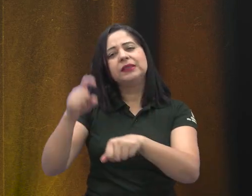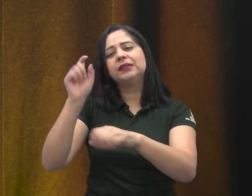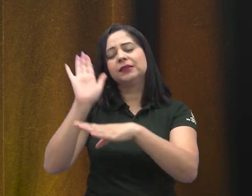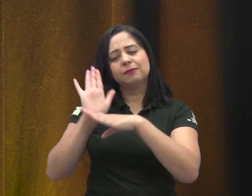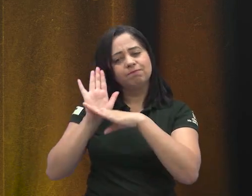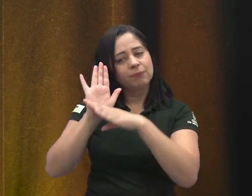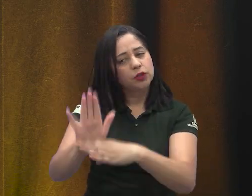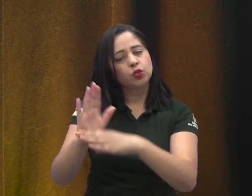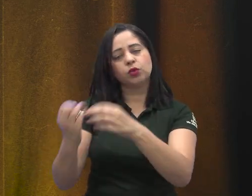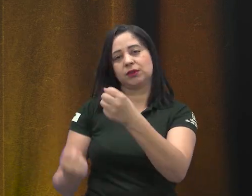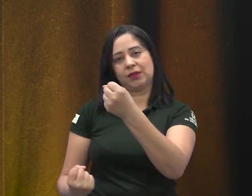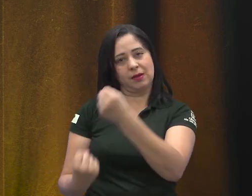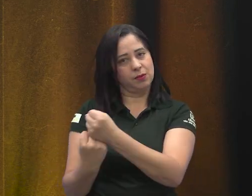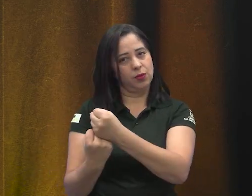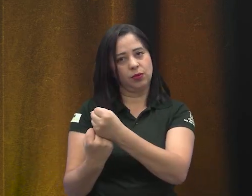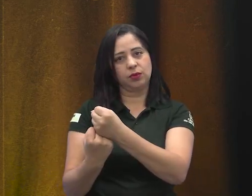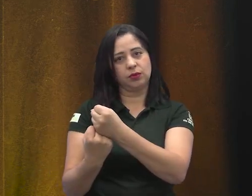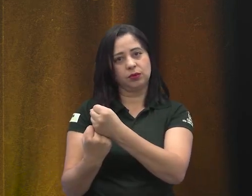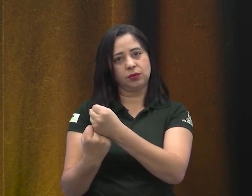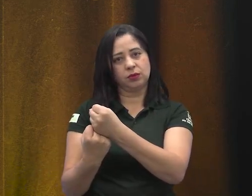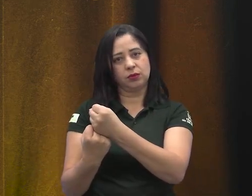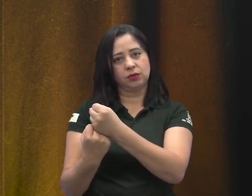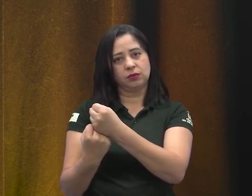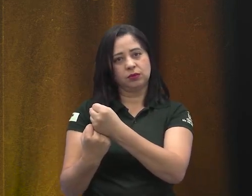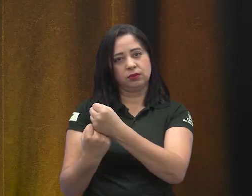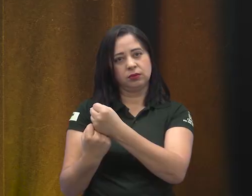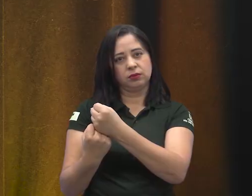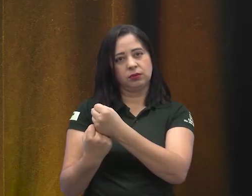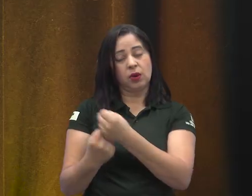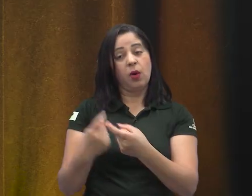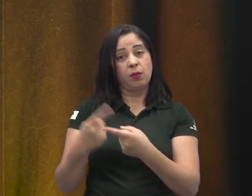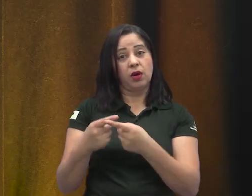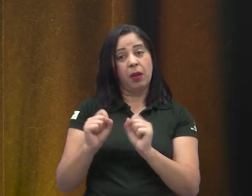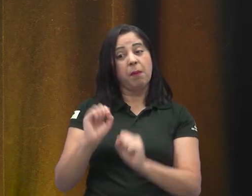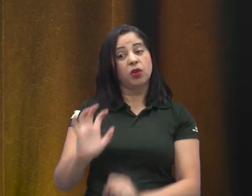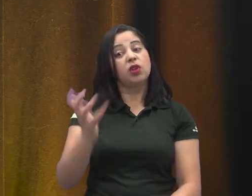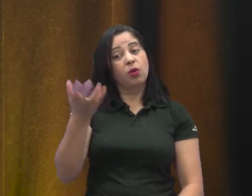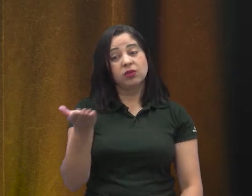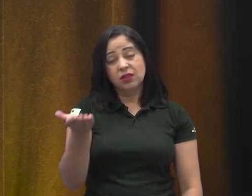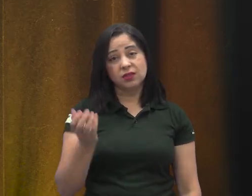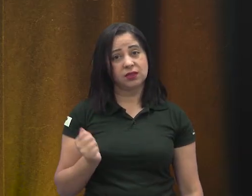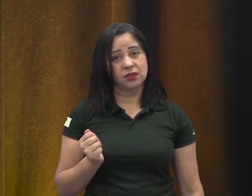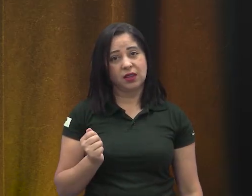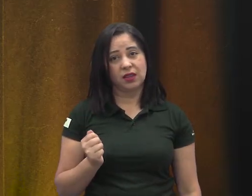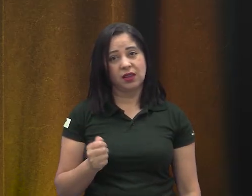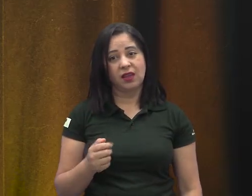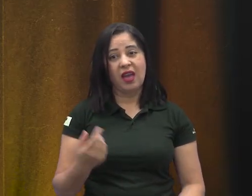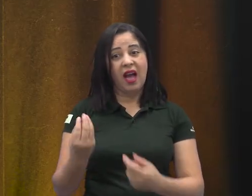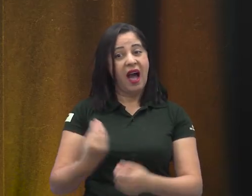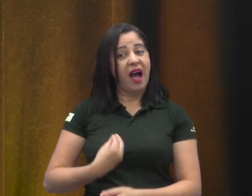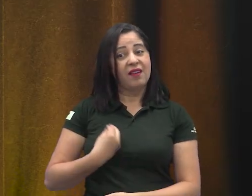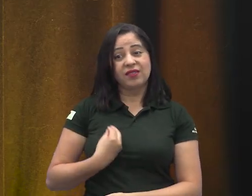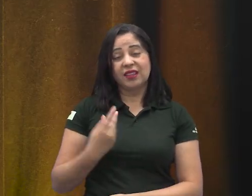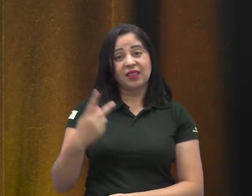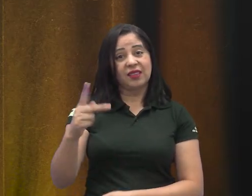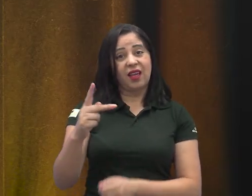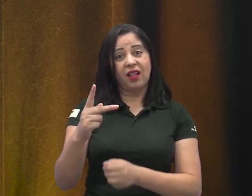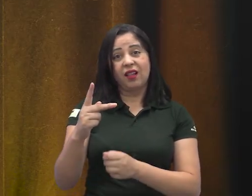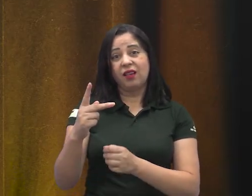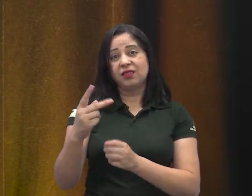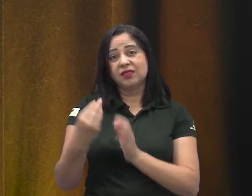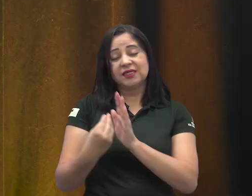precisa de ajuda. Porque pode acontecer como acontece com ela, mas a pessoa se anula